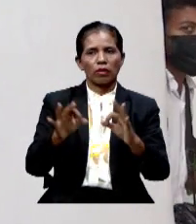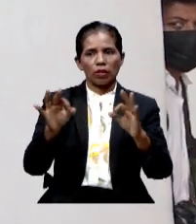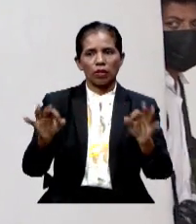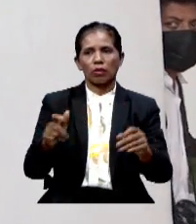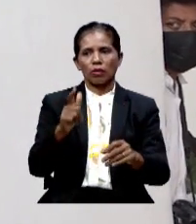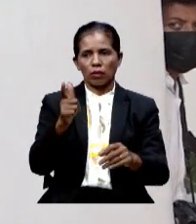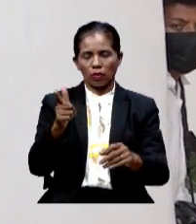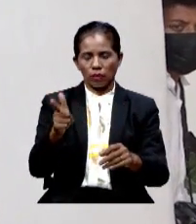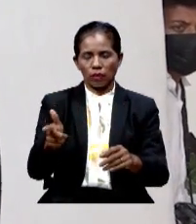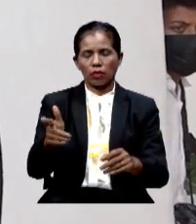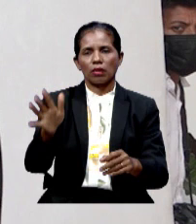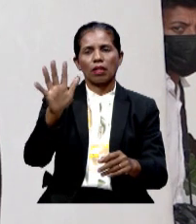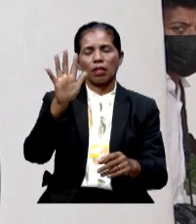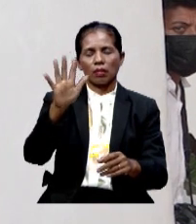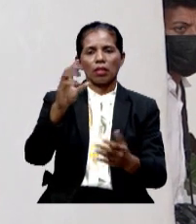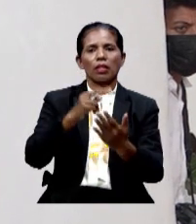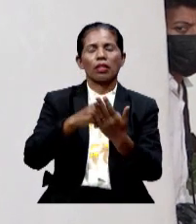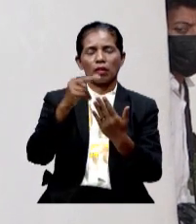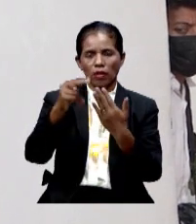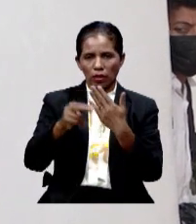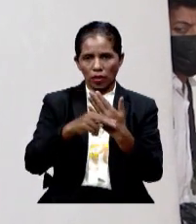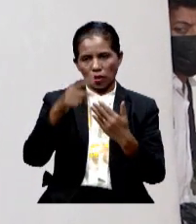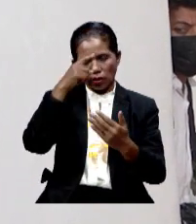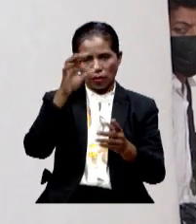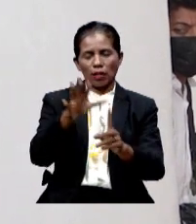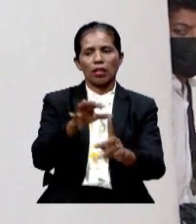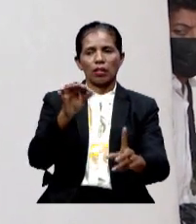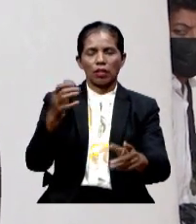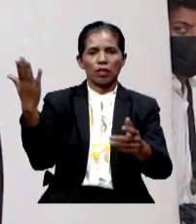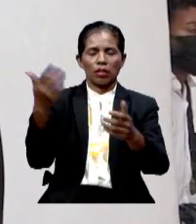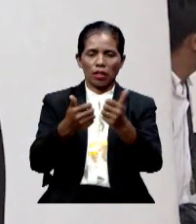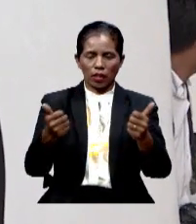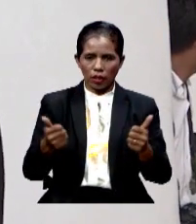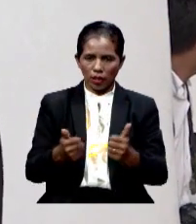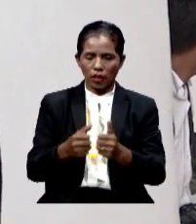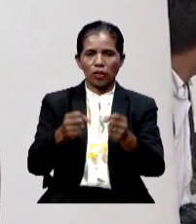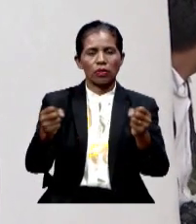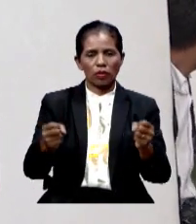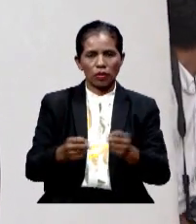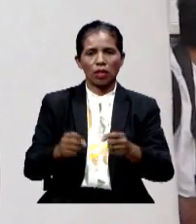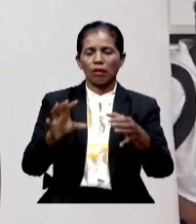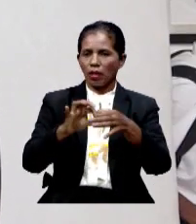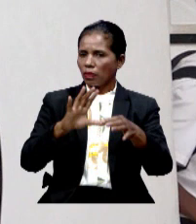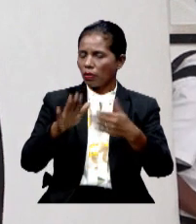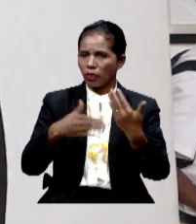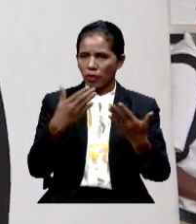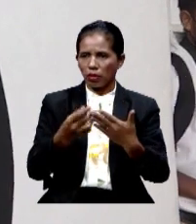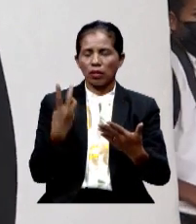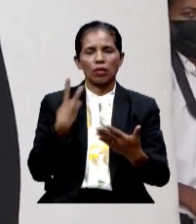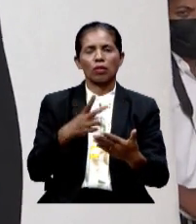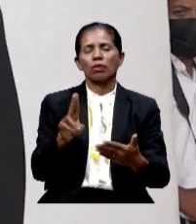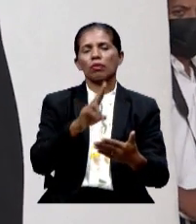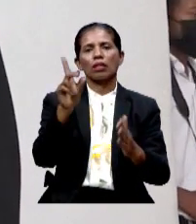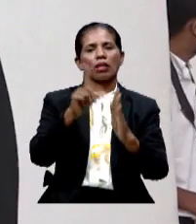25 de novembro. Também a eleições de aldeia, basucos, ba membro seratomac e ita usa lei